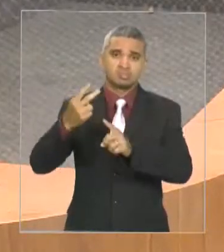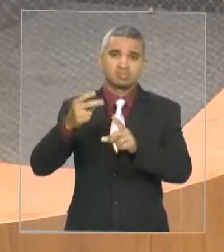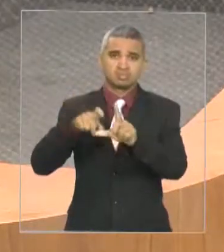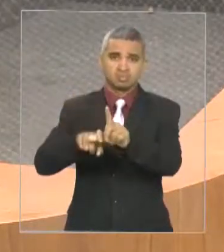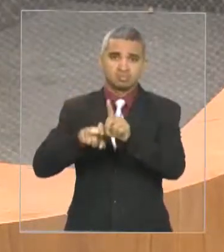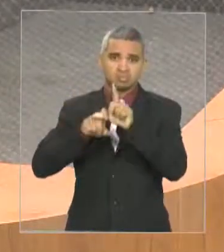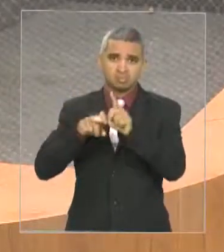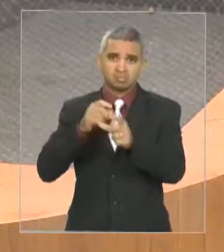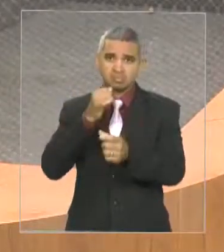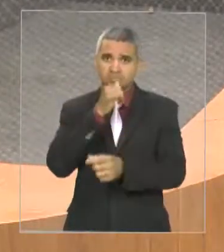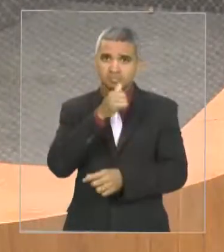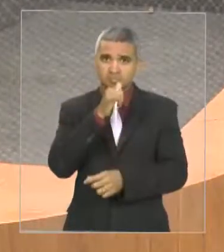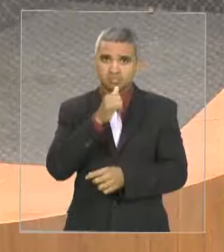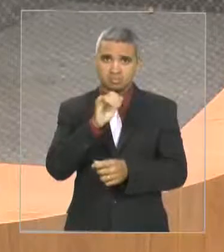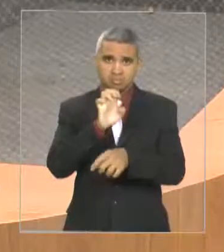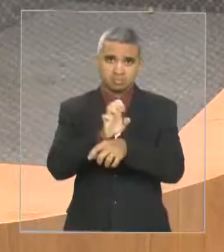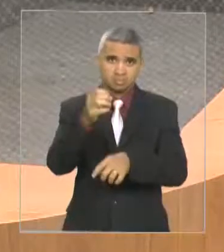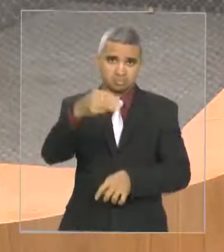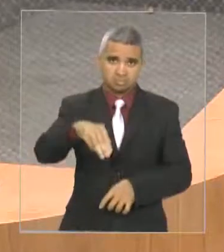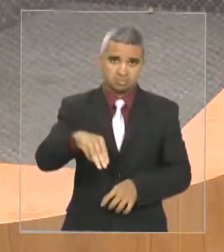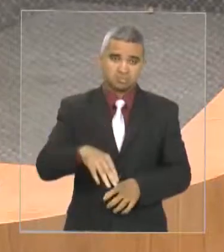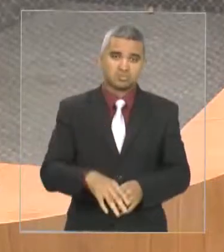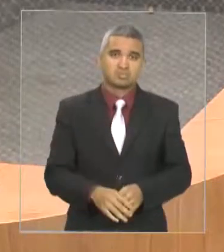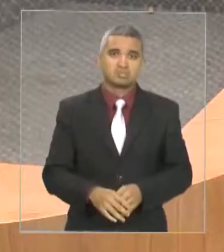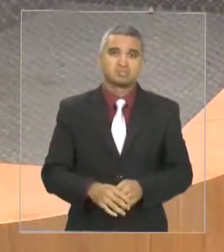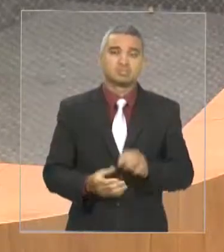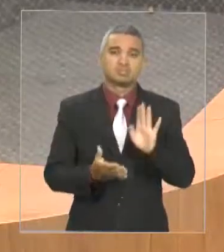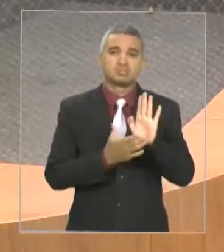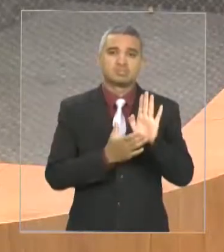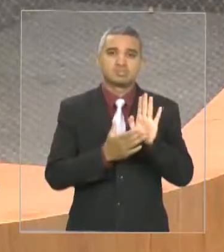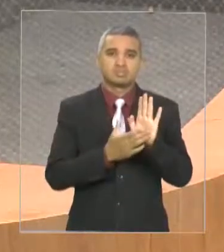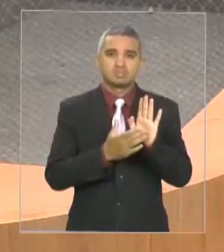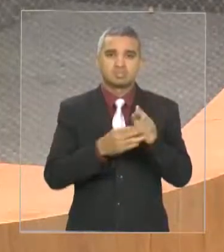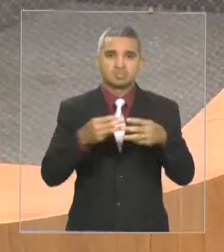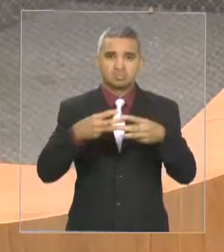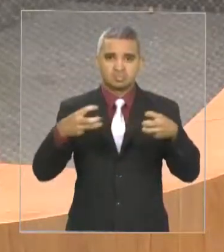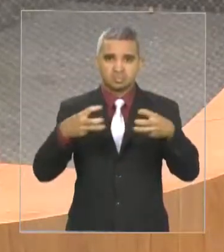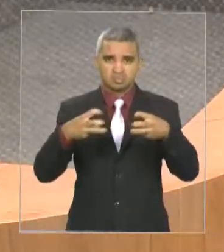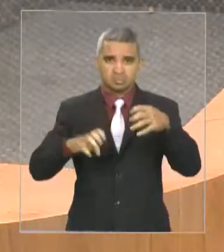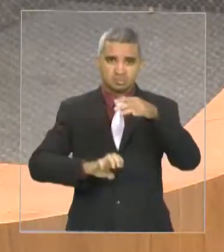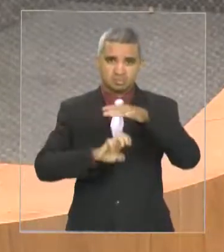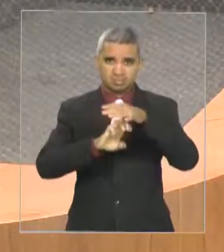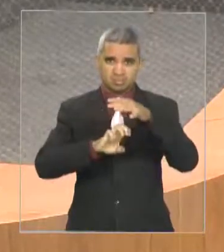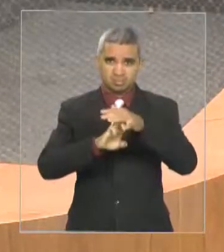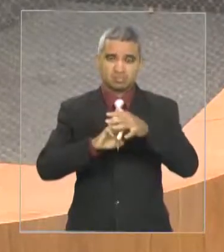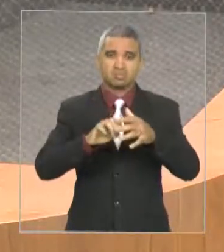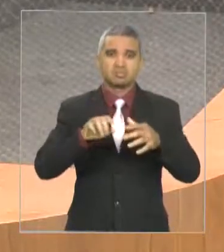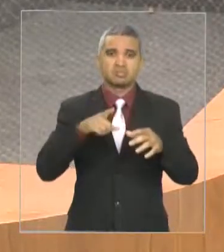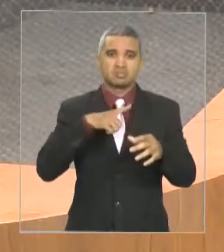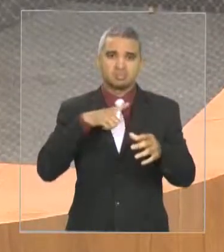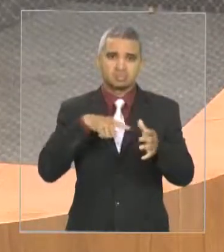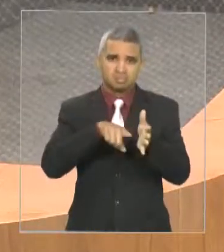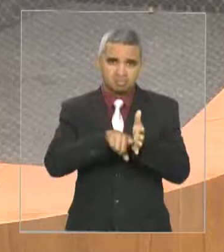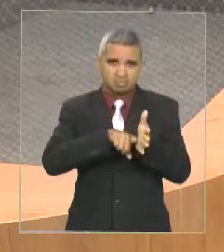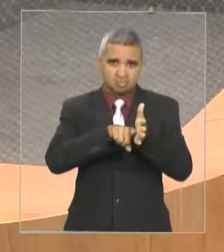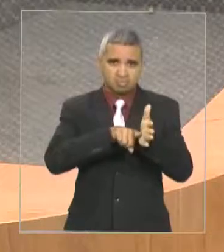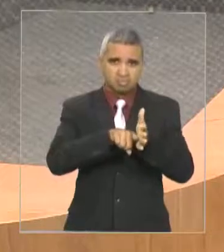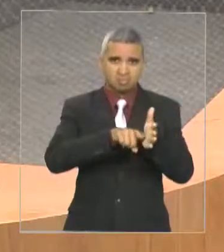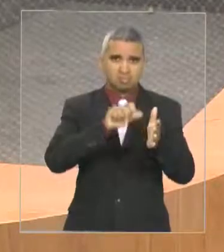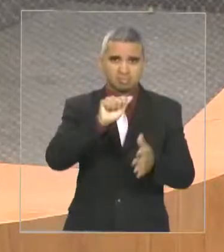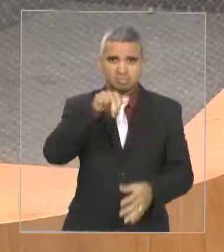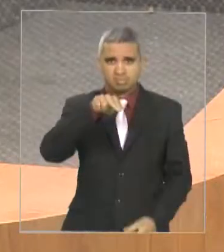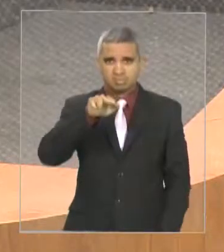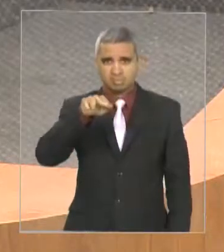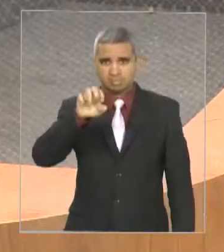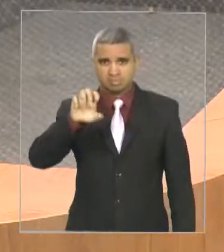Maranhão. Uma proposta apresentada pela SEMAC, que está sendo examinada pela ANEEL e que vai à